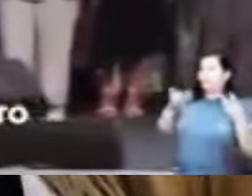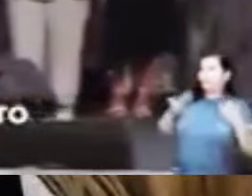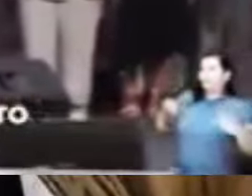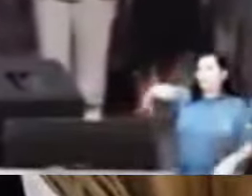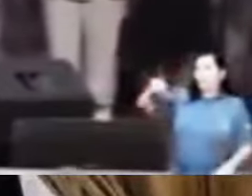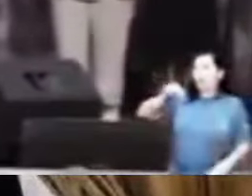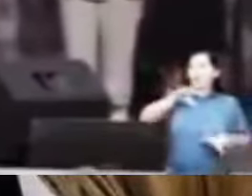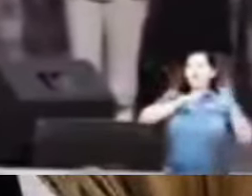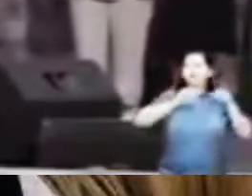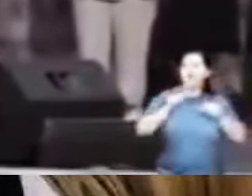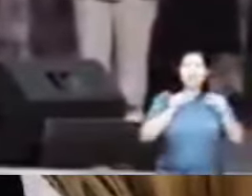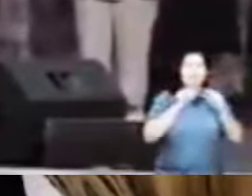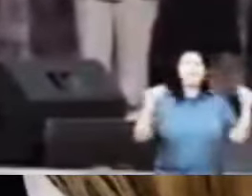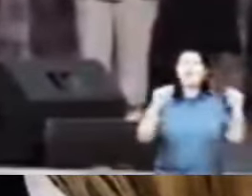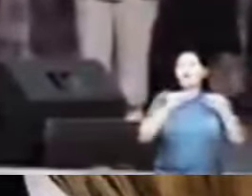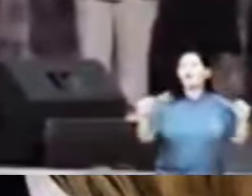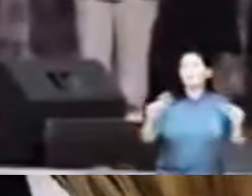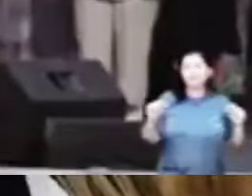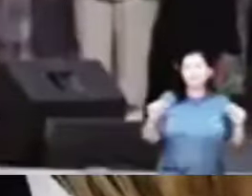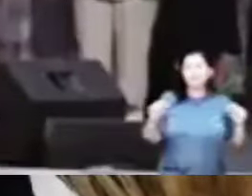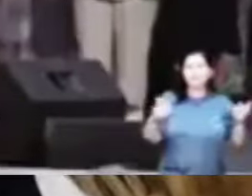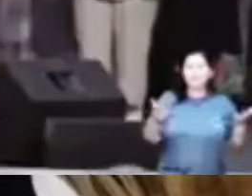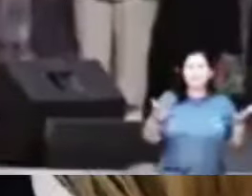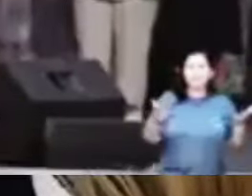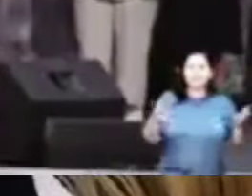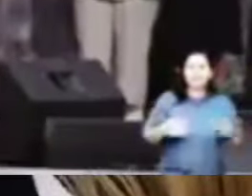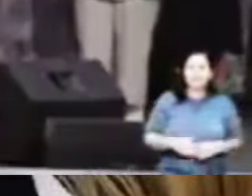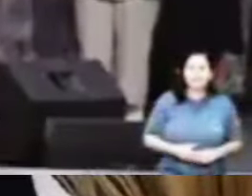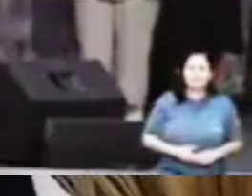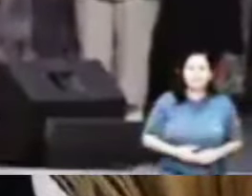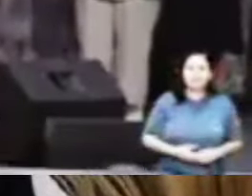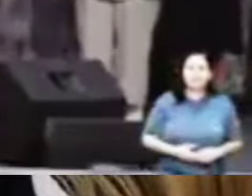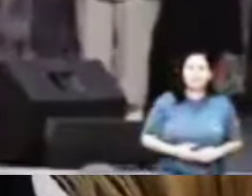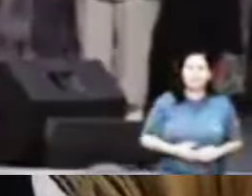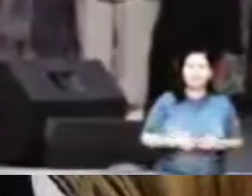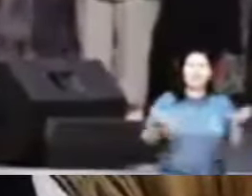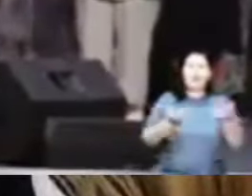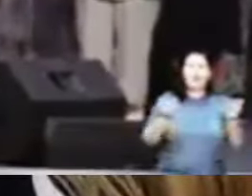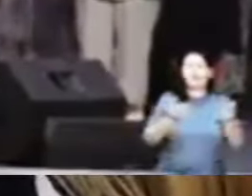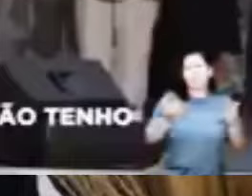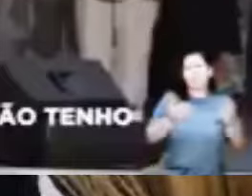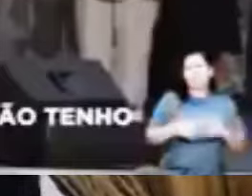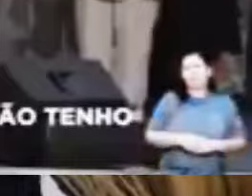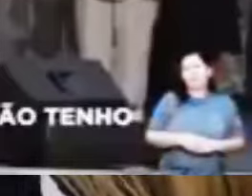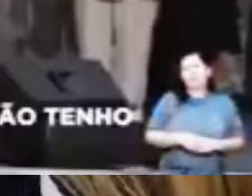outros. Eu acho que pra Silas Malachê esse mandamento não funciona não, viu?